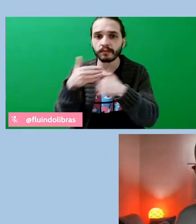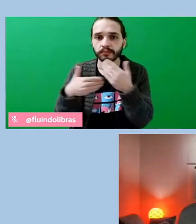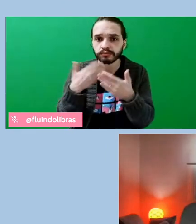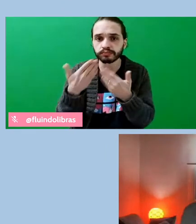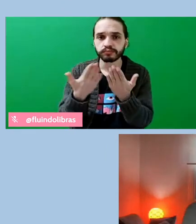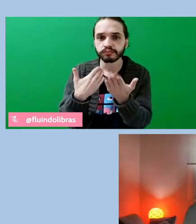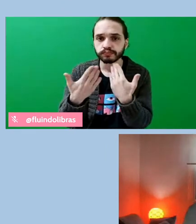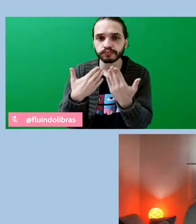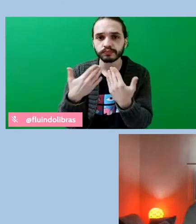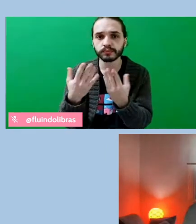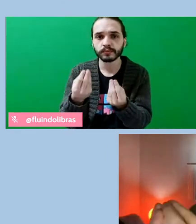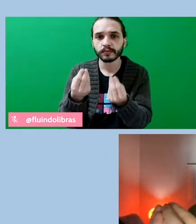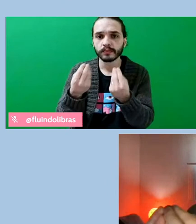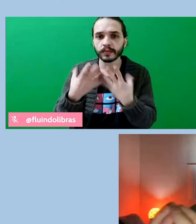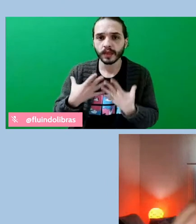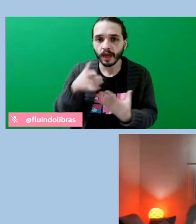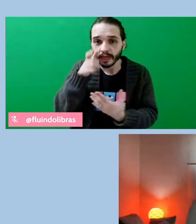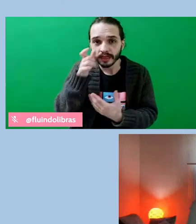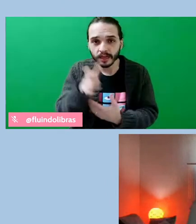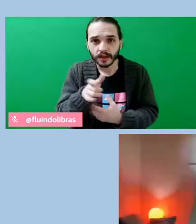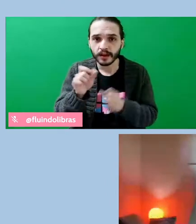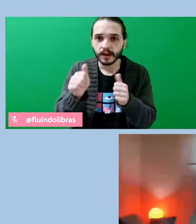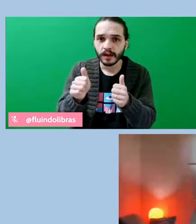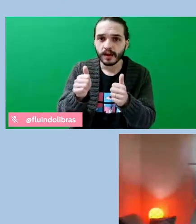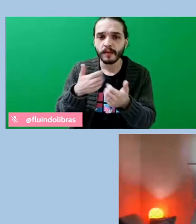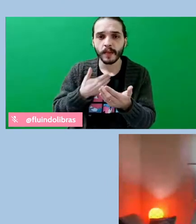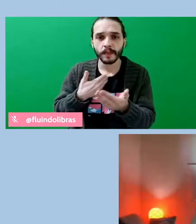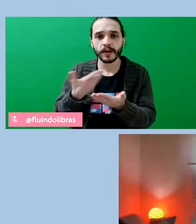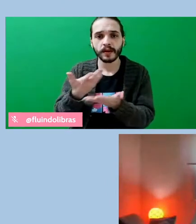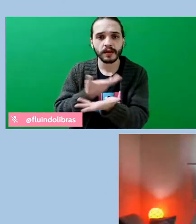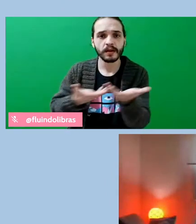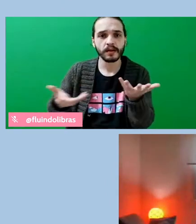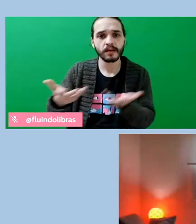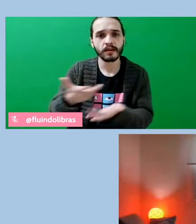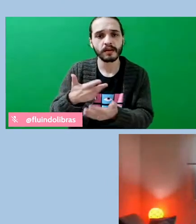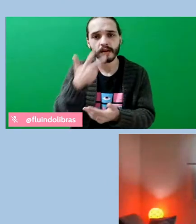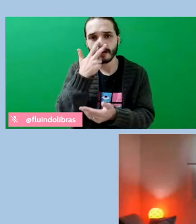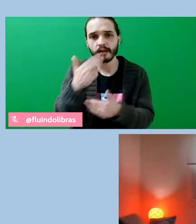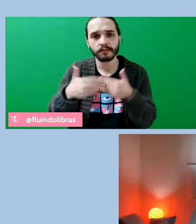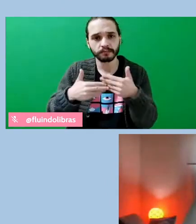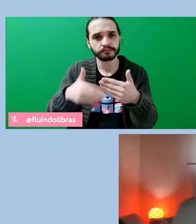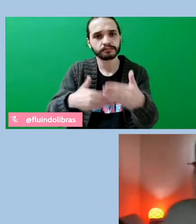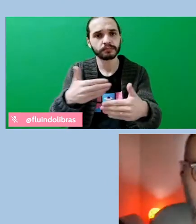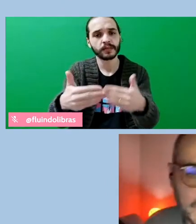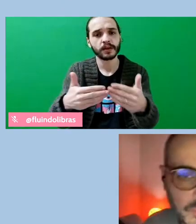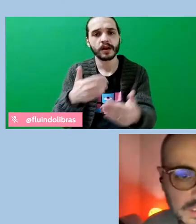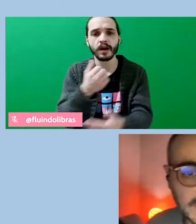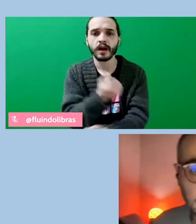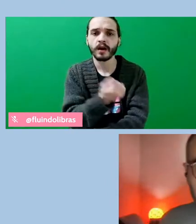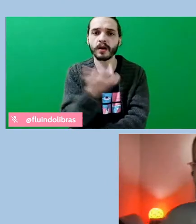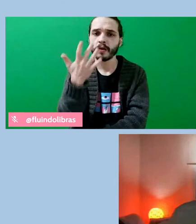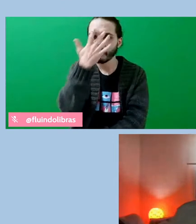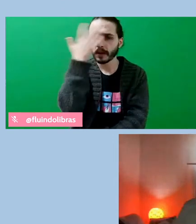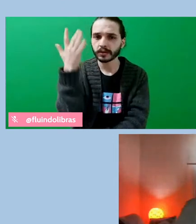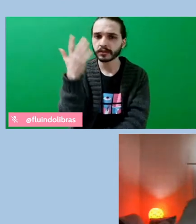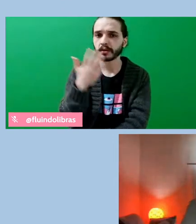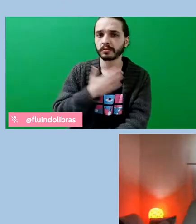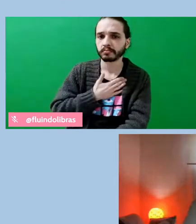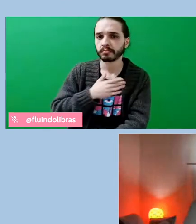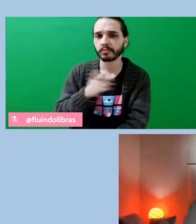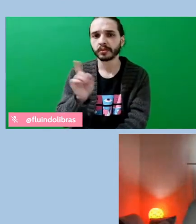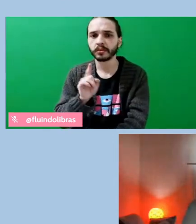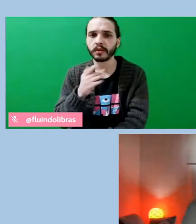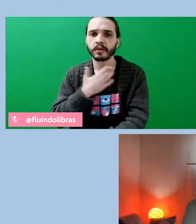ele e para mim. Essas são as coisas que vão para frente, né? Talvez tenham coisas no Vida Invisível que interessam muito o carinho, que talvez eu não responda tanto. Em